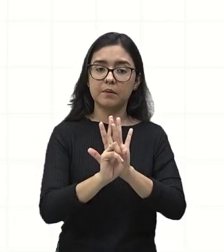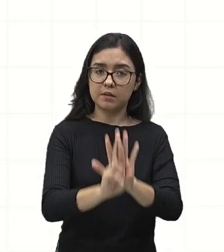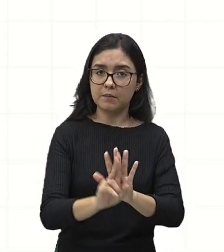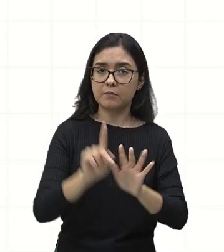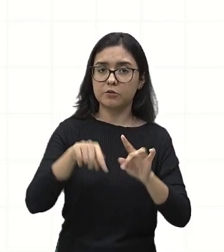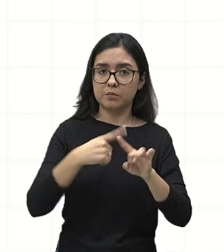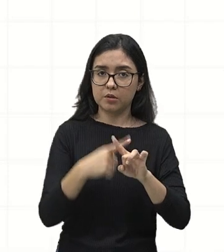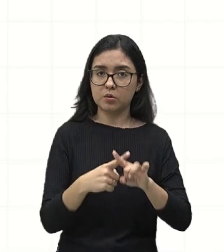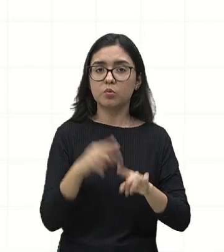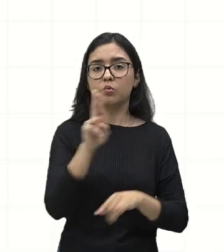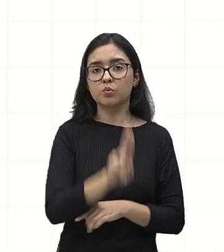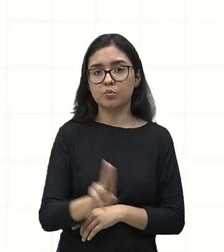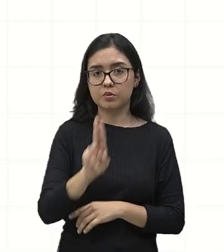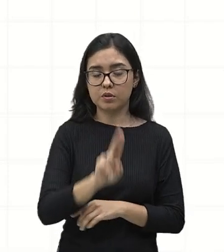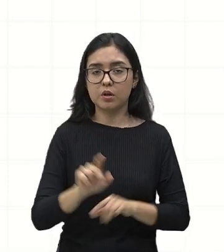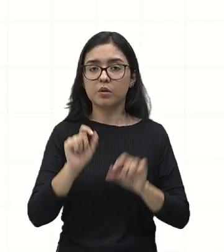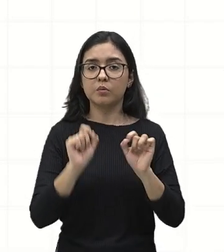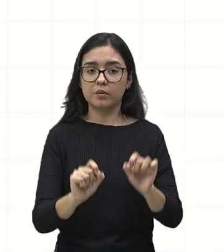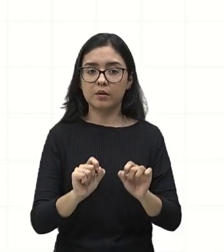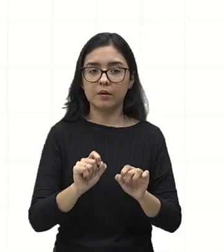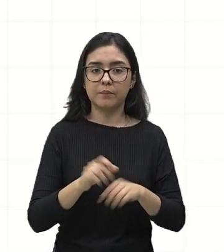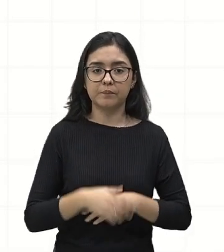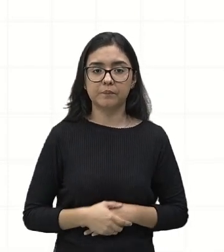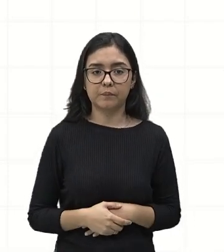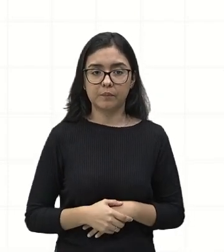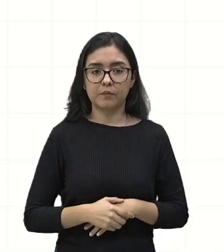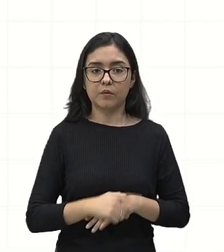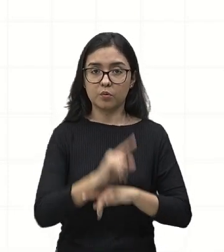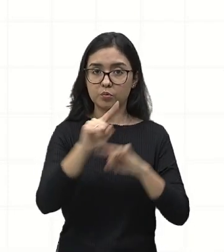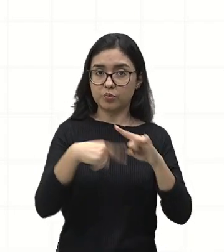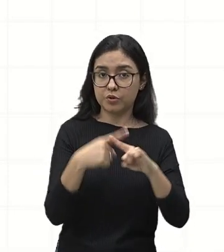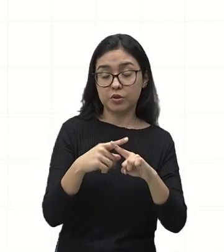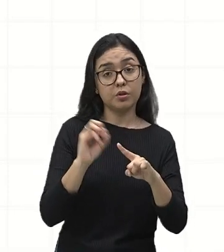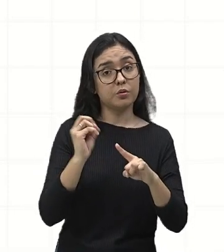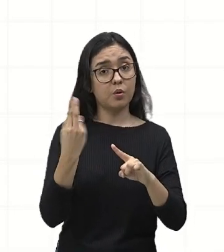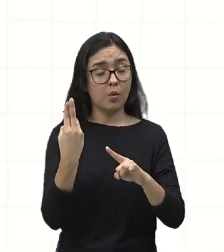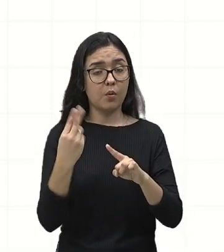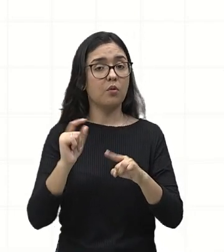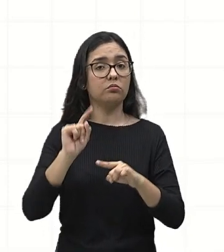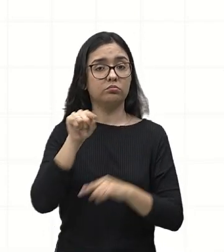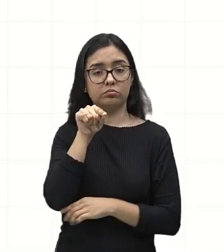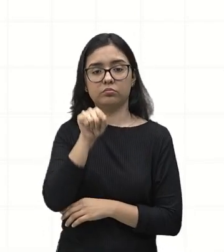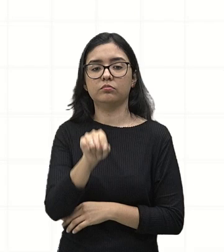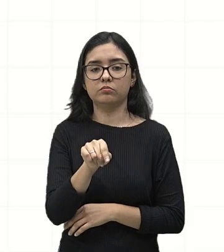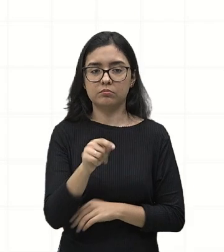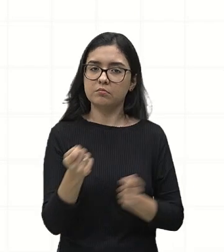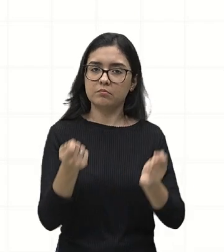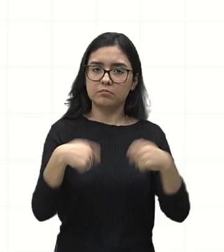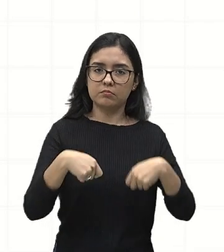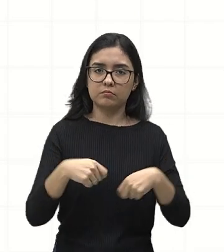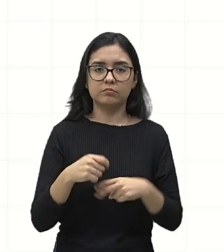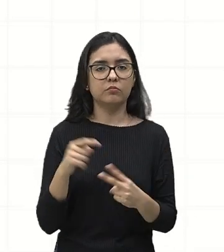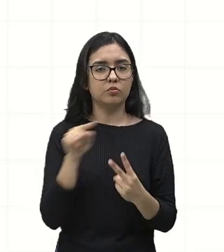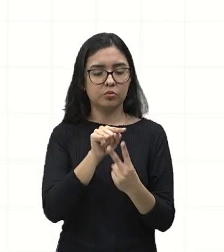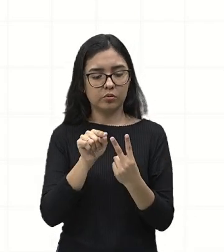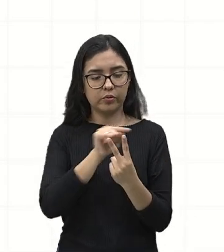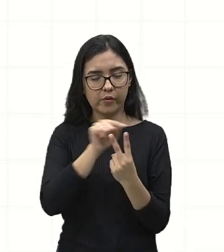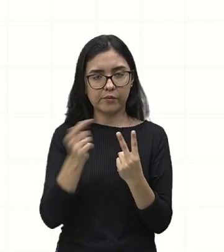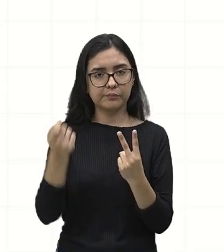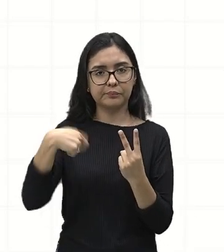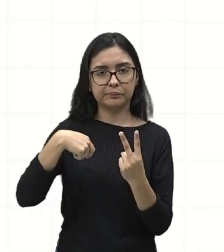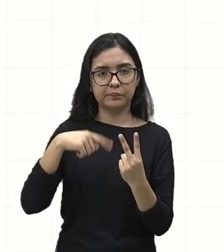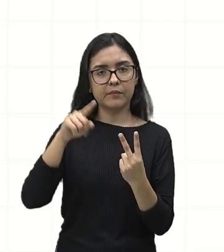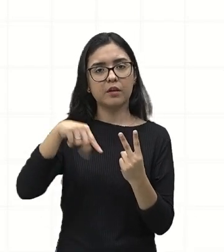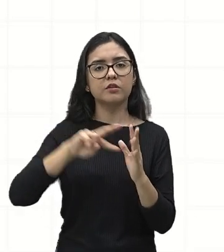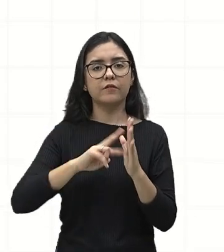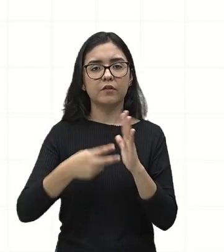multiplicação com uma cruz, né? Aqui tipo um xizinho, uma cruz caída, né? E